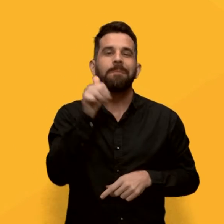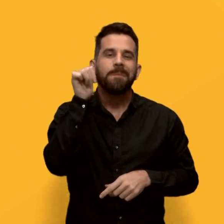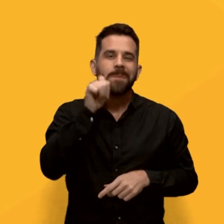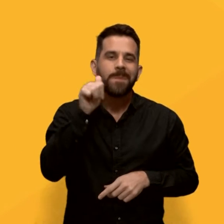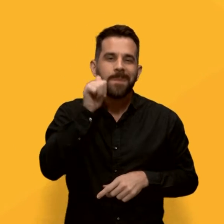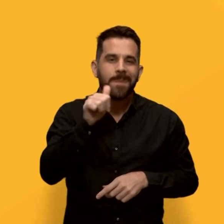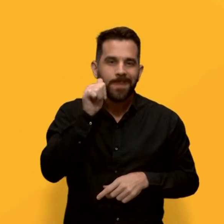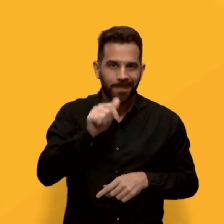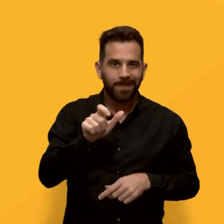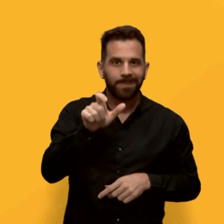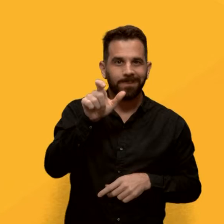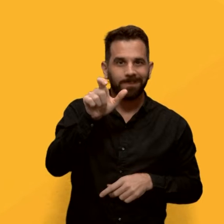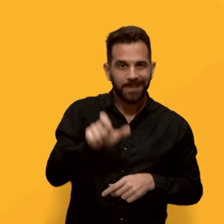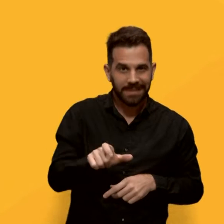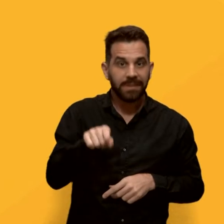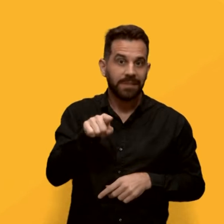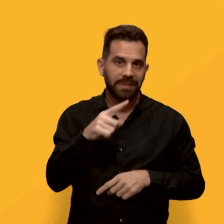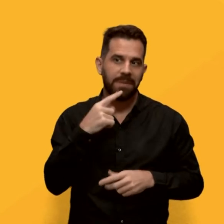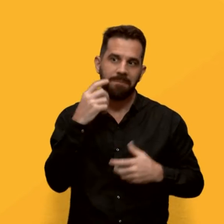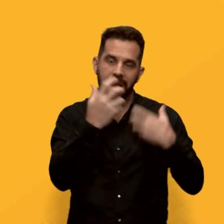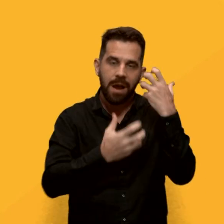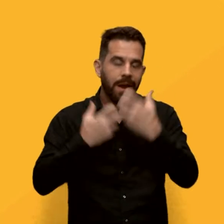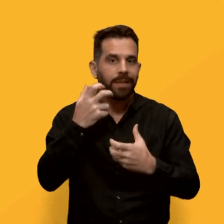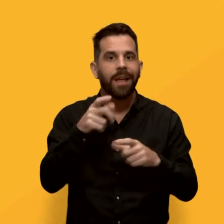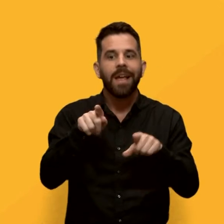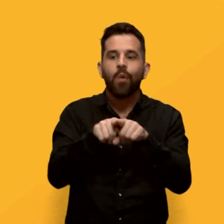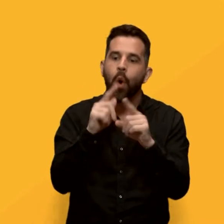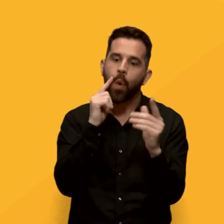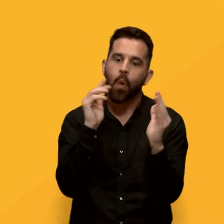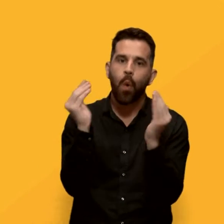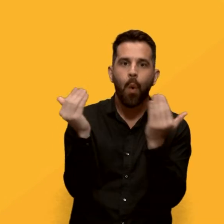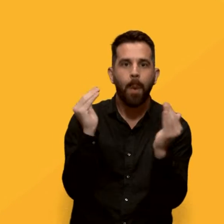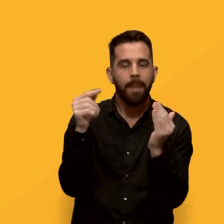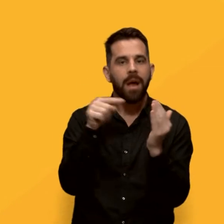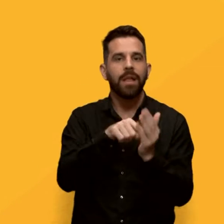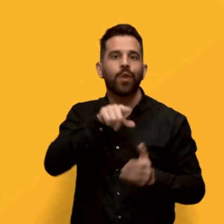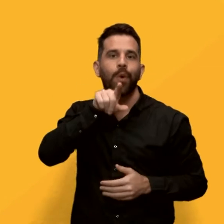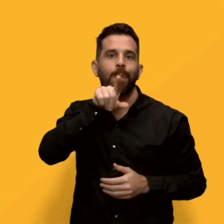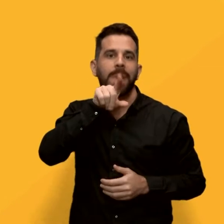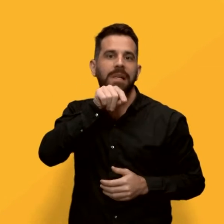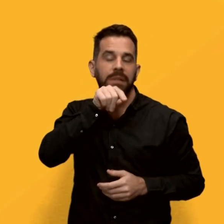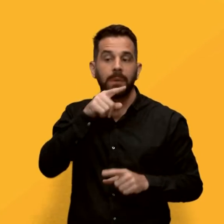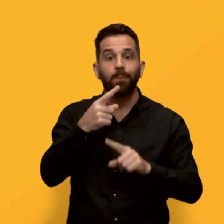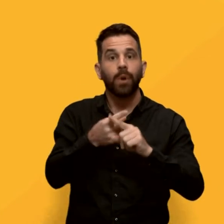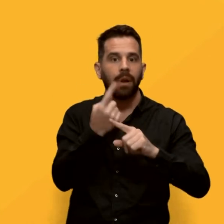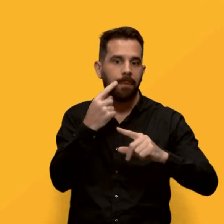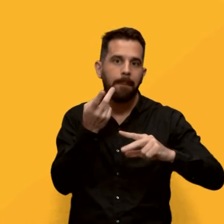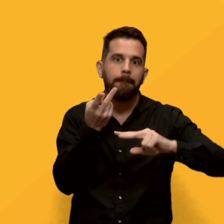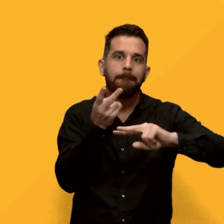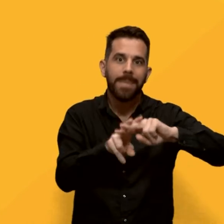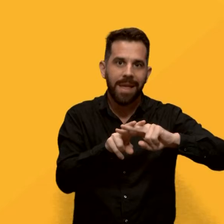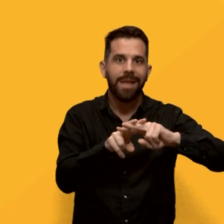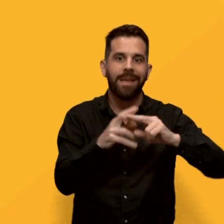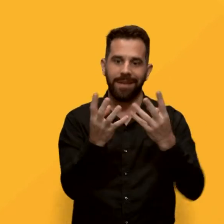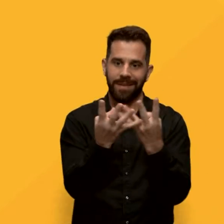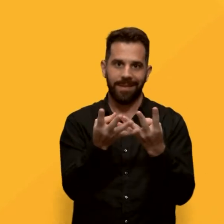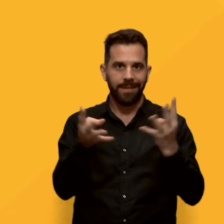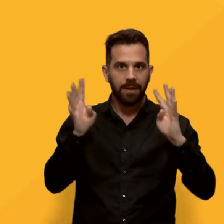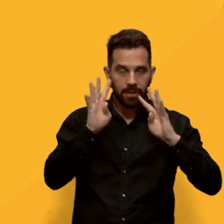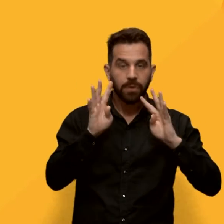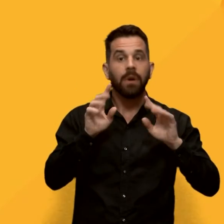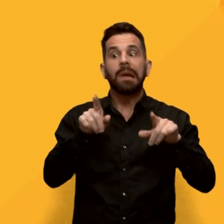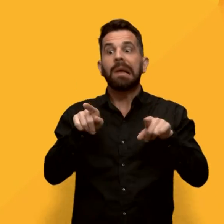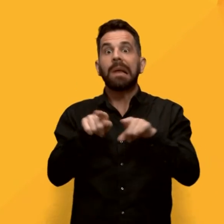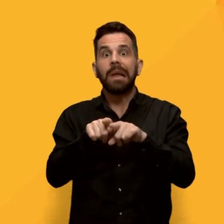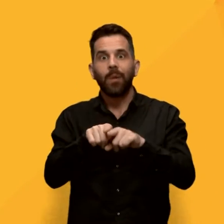se comparando com um passarinho, porque ela está reclusa neste momento, está interna ali na instituição, mas aí